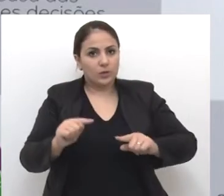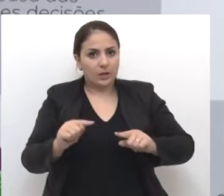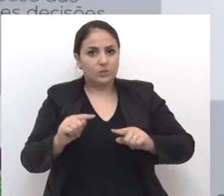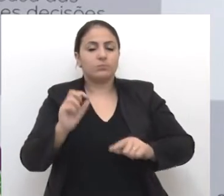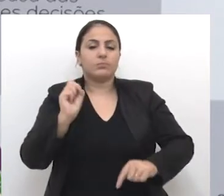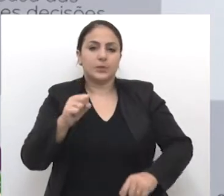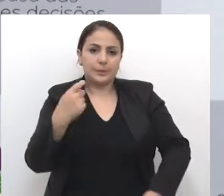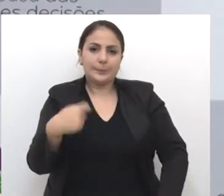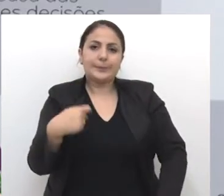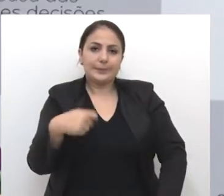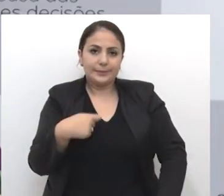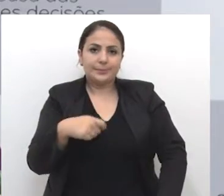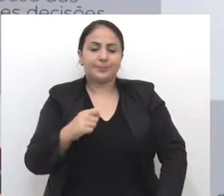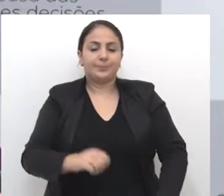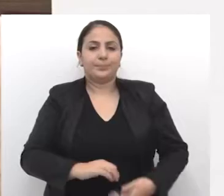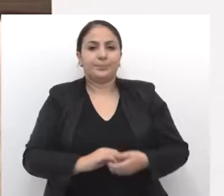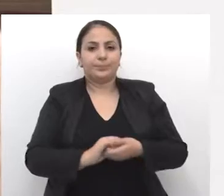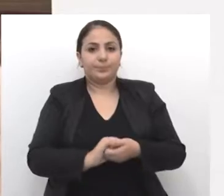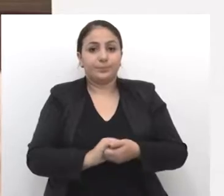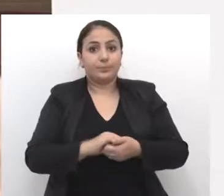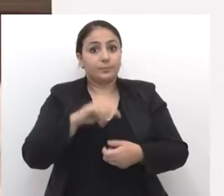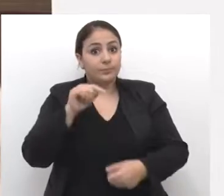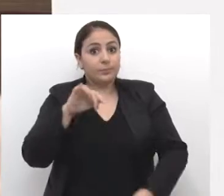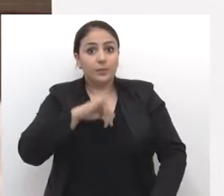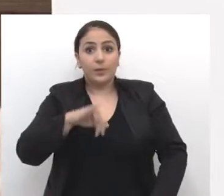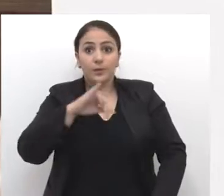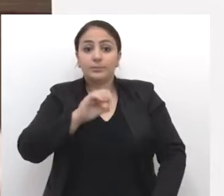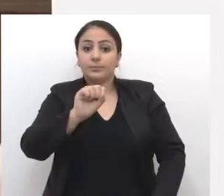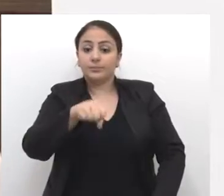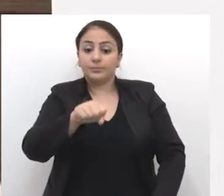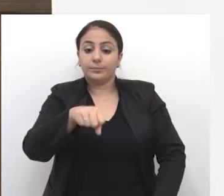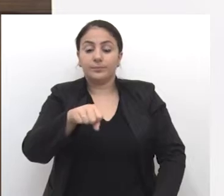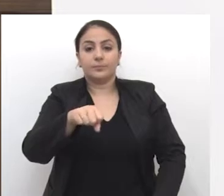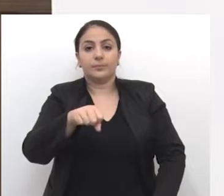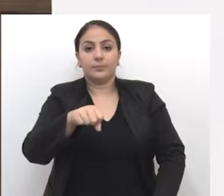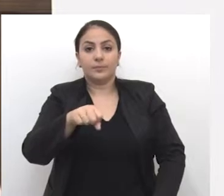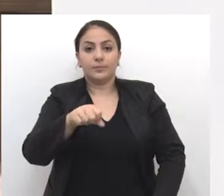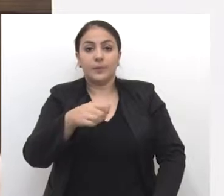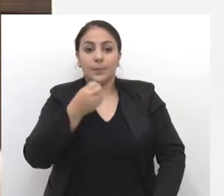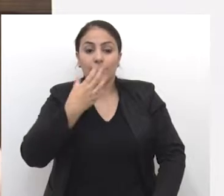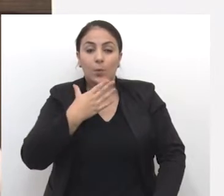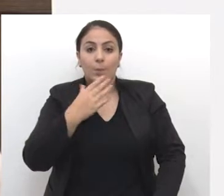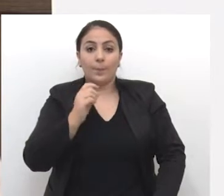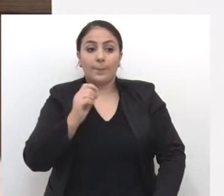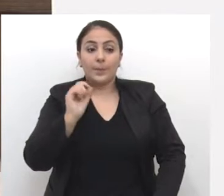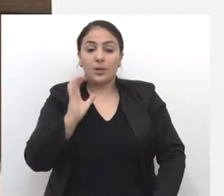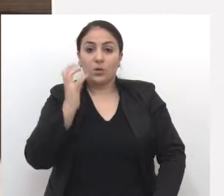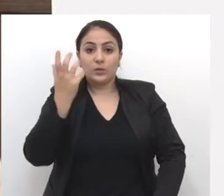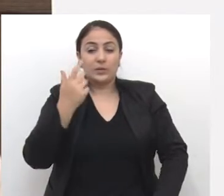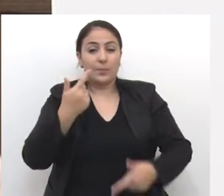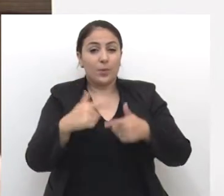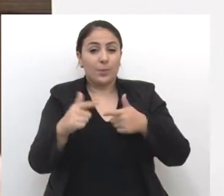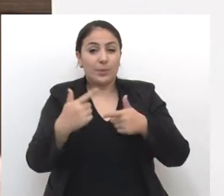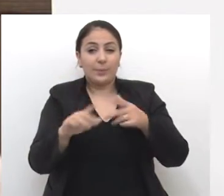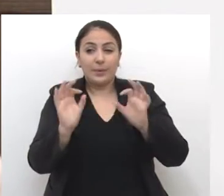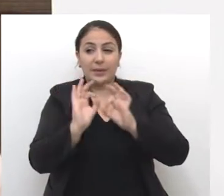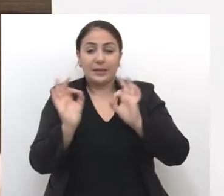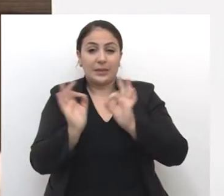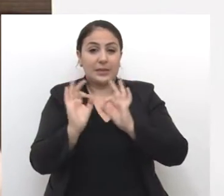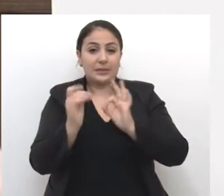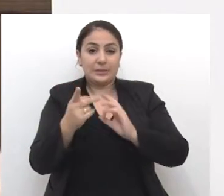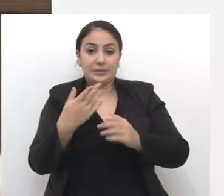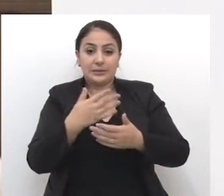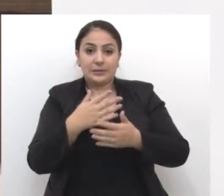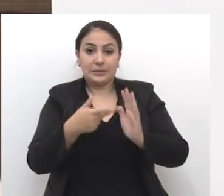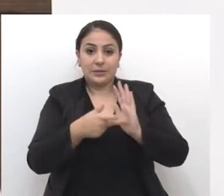funcionários. Sim, a gente realmente precisa. Isso é muito importante, sim, para que não ocorram tragédias e coisas, né,